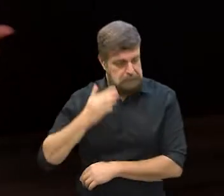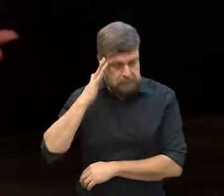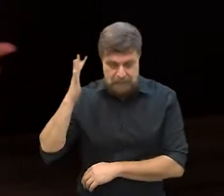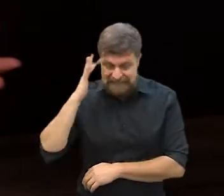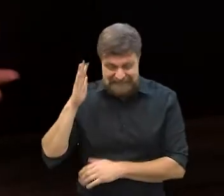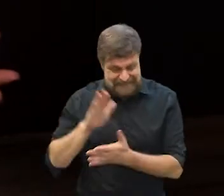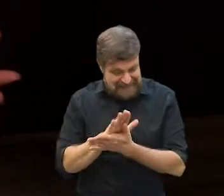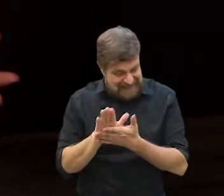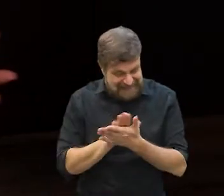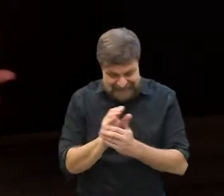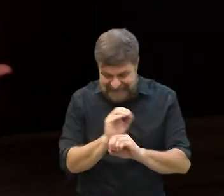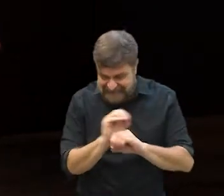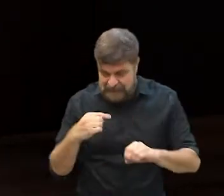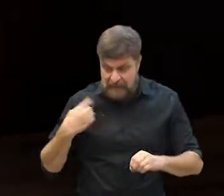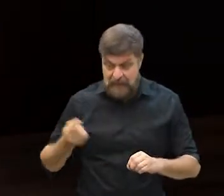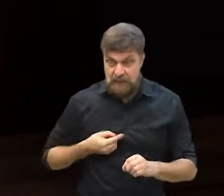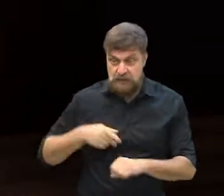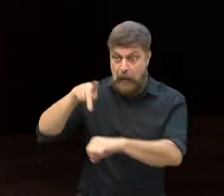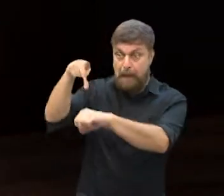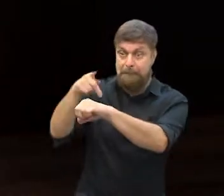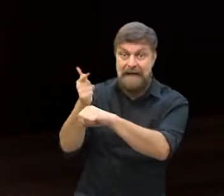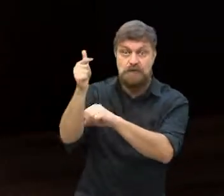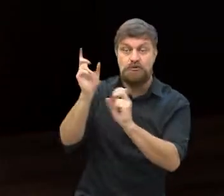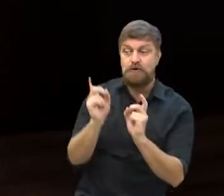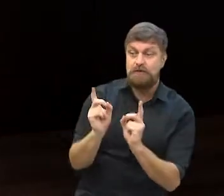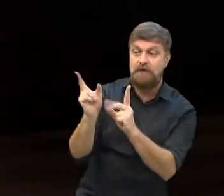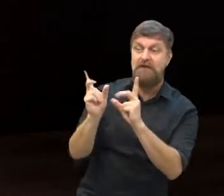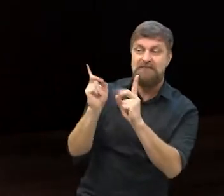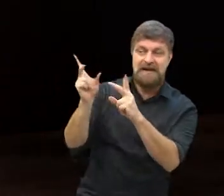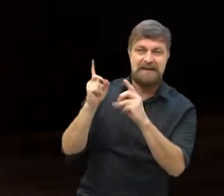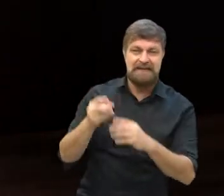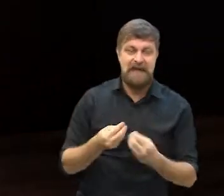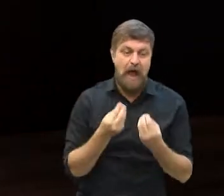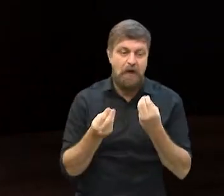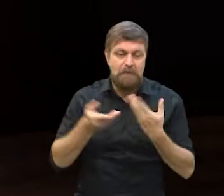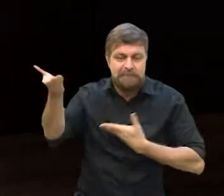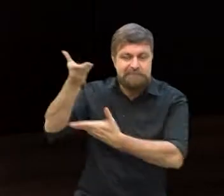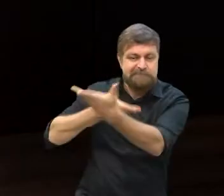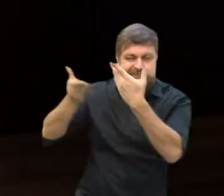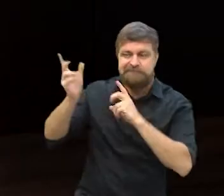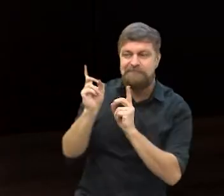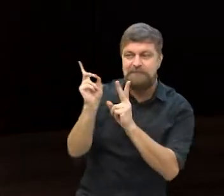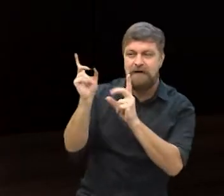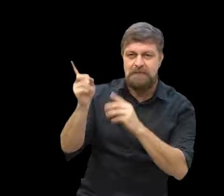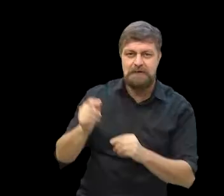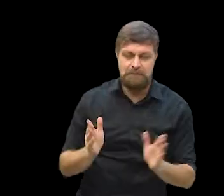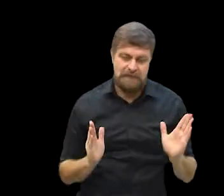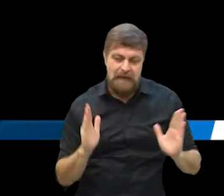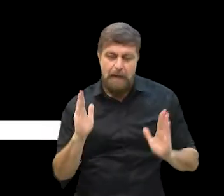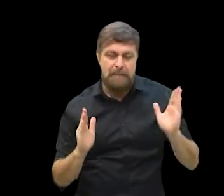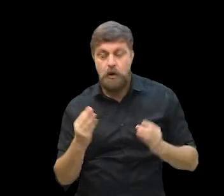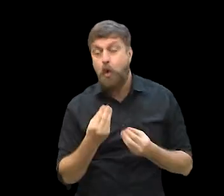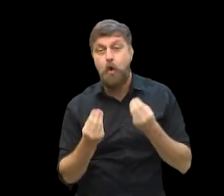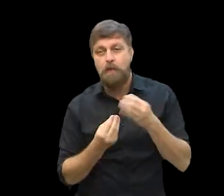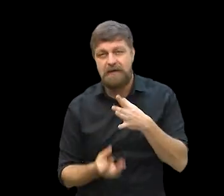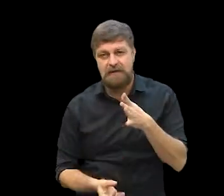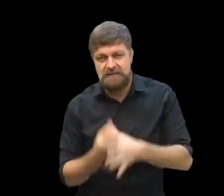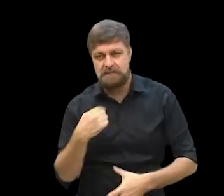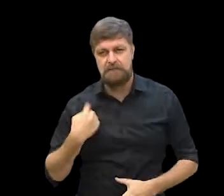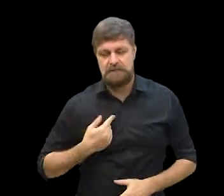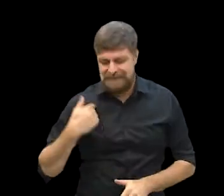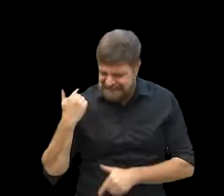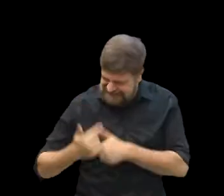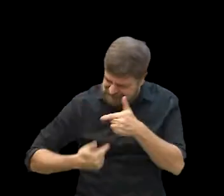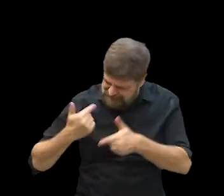nós imaginaríamos que chegaríamos a tanto. O que vocês fizeram nesse meio tempo? Mina, a gente